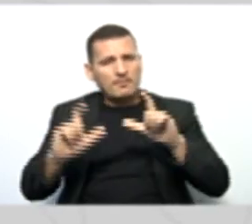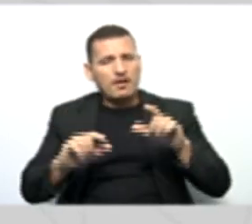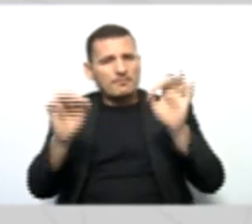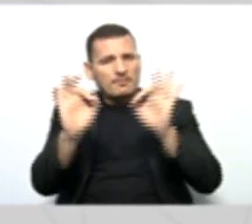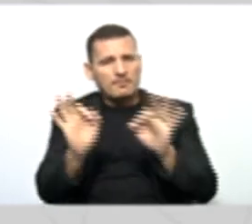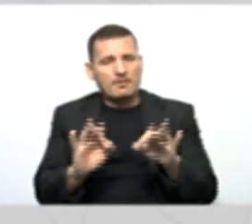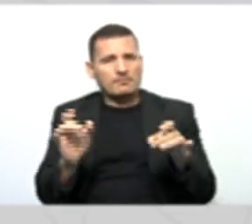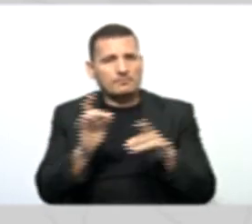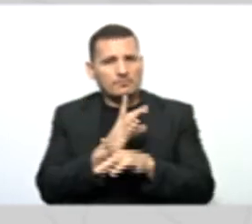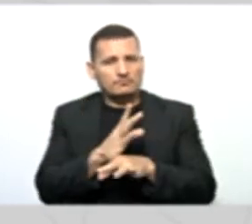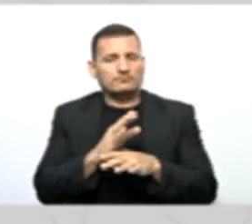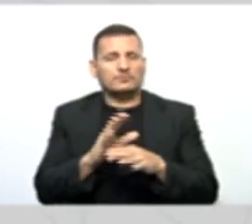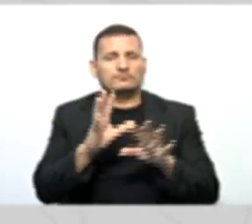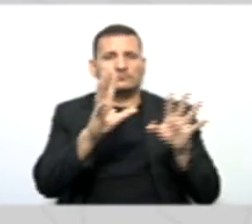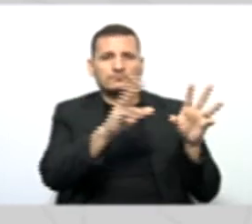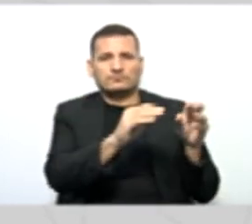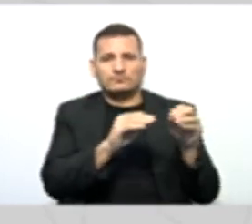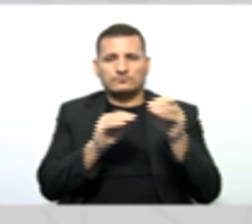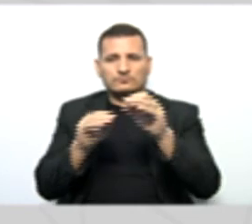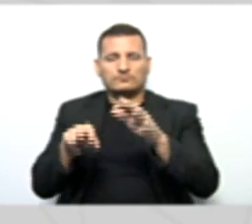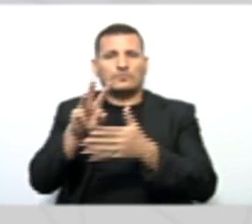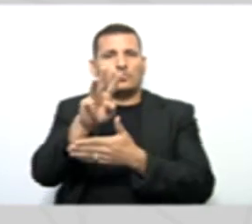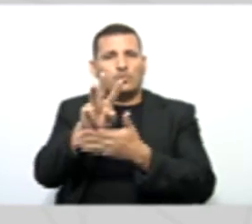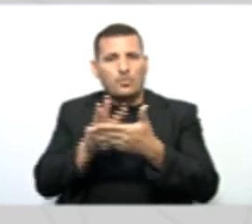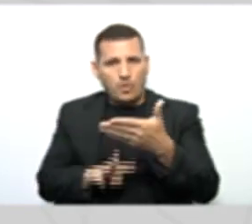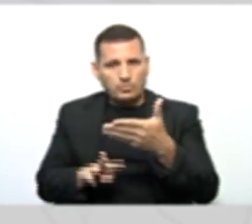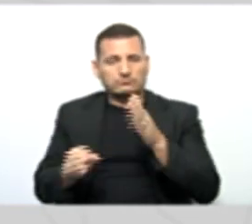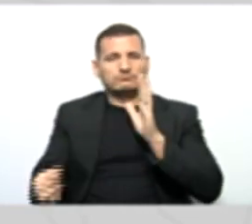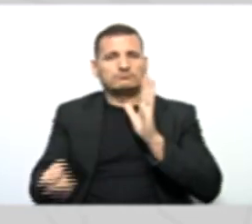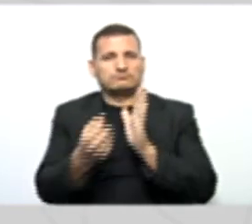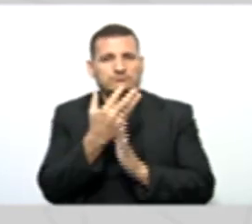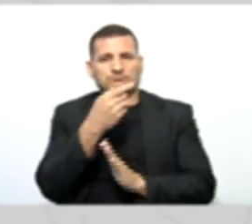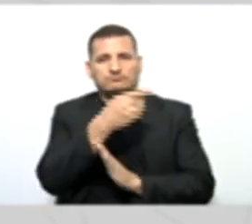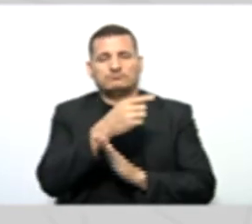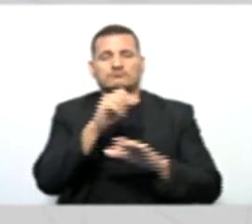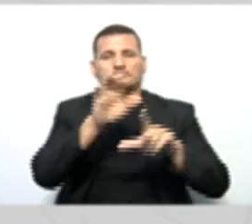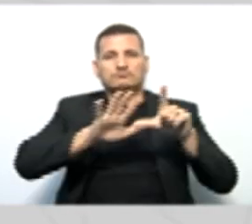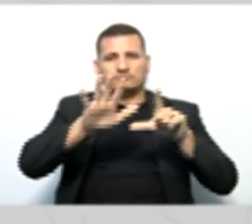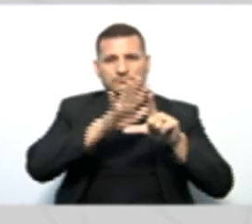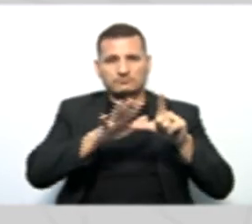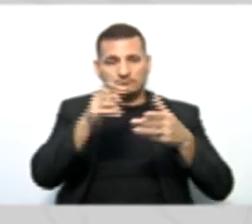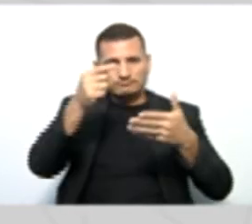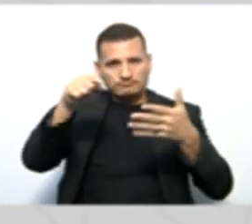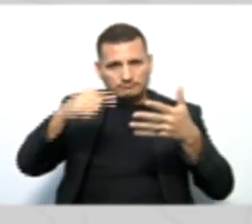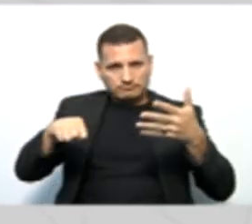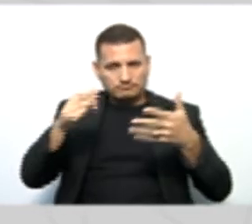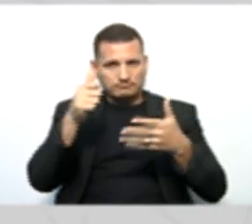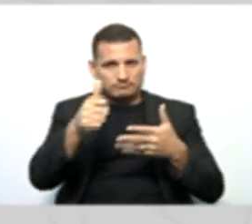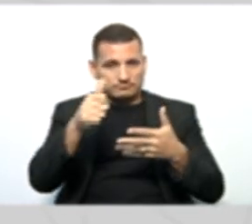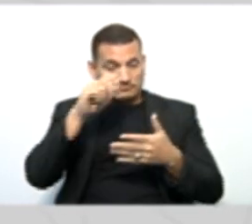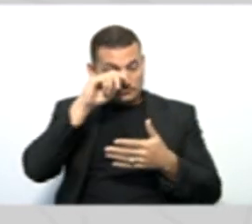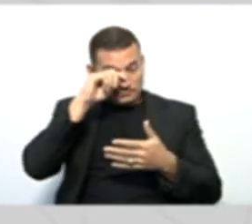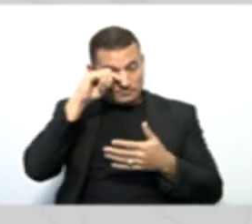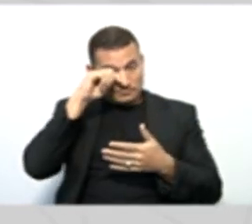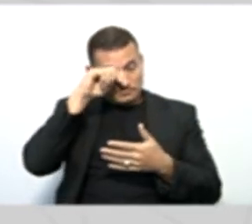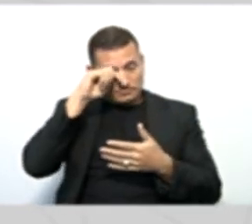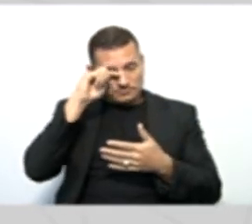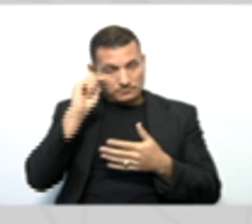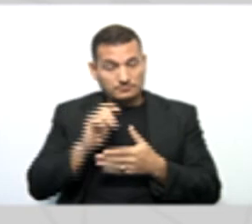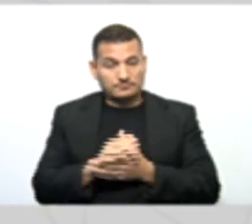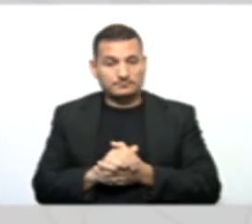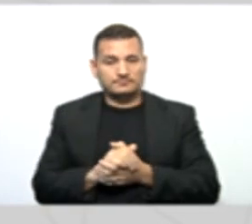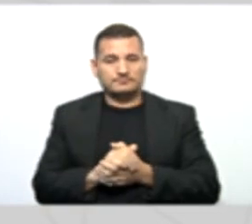funcionando, copia esse código, cola no Word e pode mandar esse documento lá no AVA para a gente corrigir, beleza? Fiquem atentos a essas